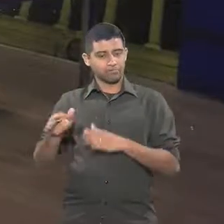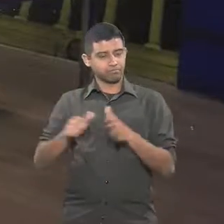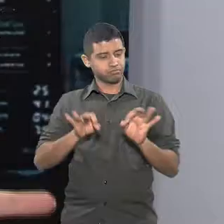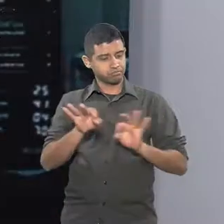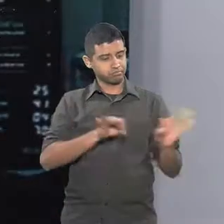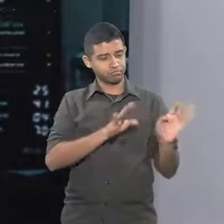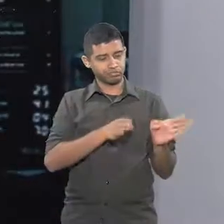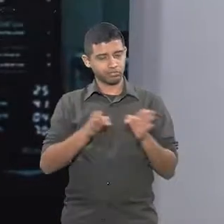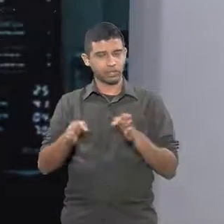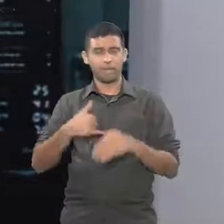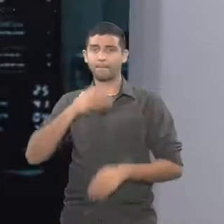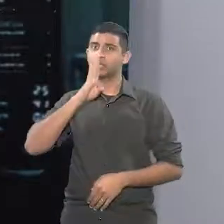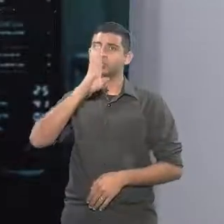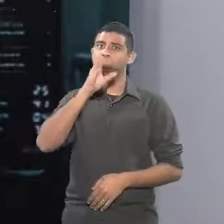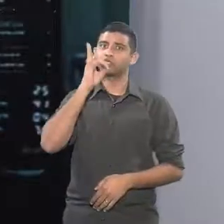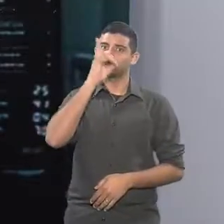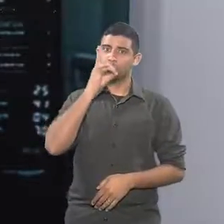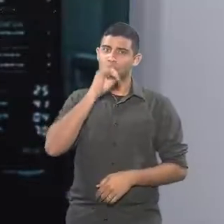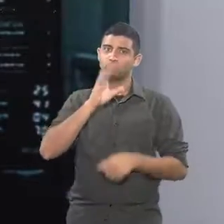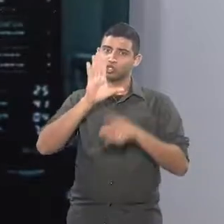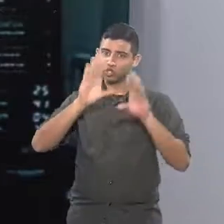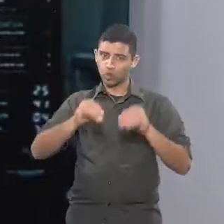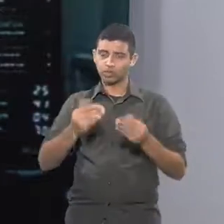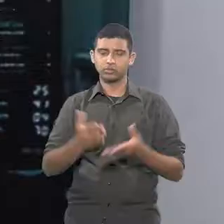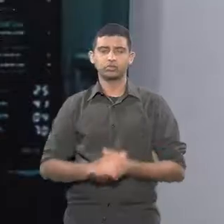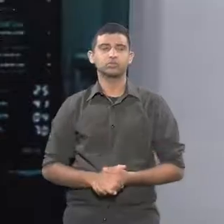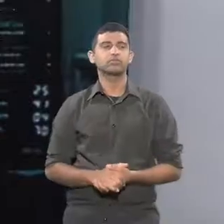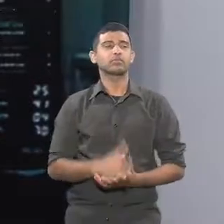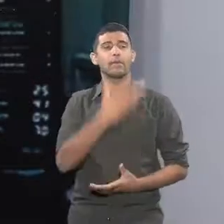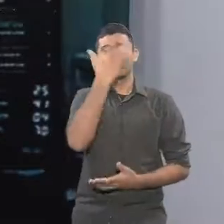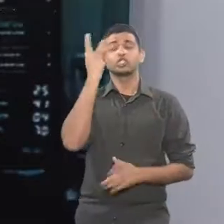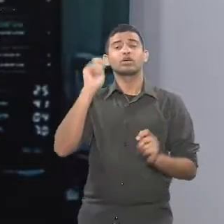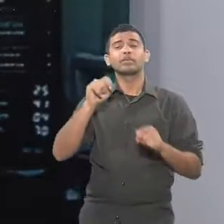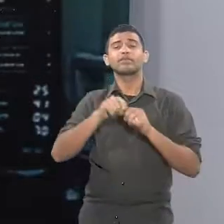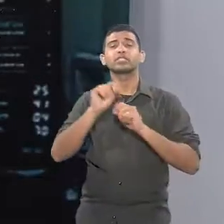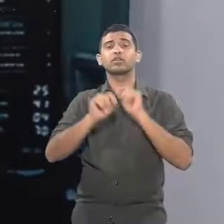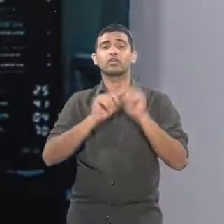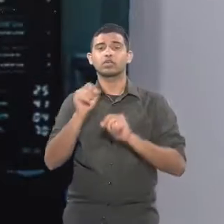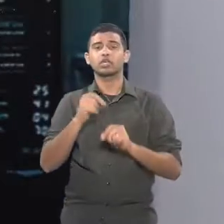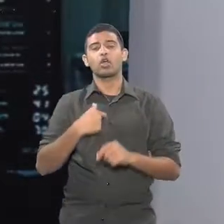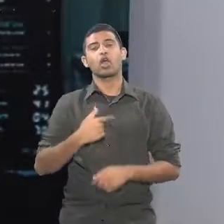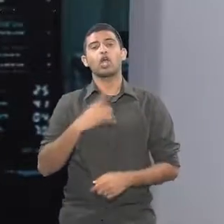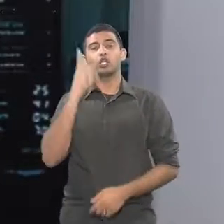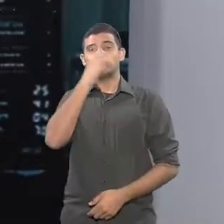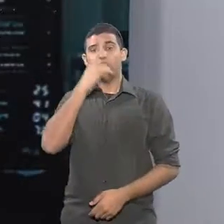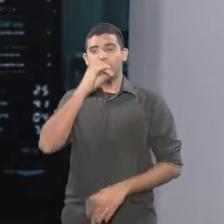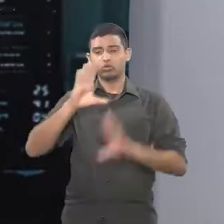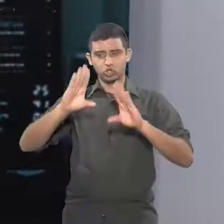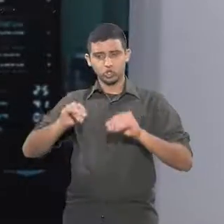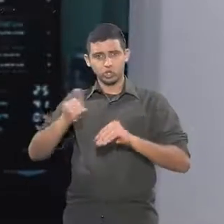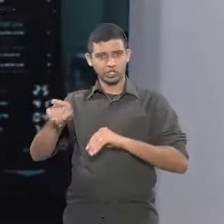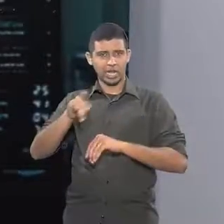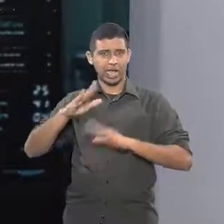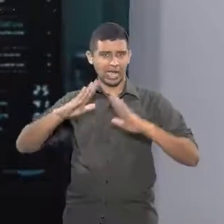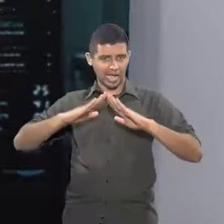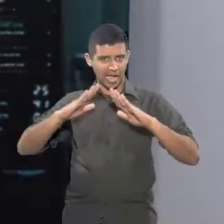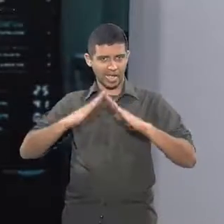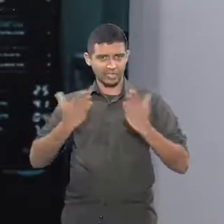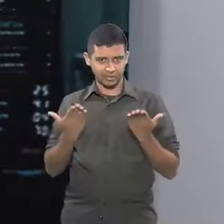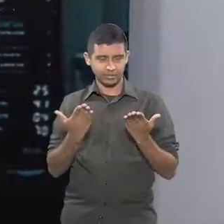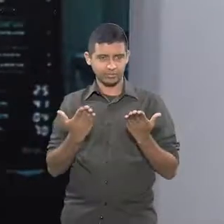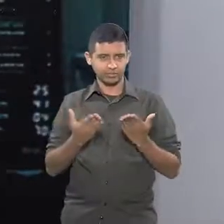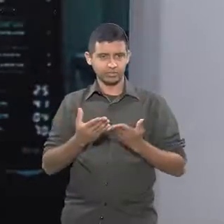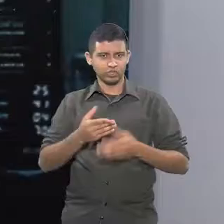organizar. Exatamente. Principalmente domingo à noite. Vamos lá. O que a pessoa pode fazer? Ela vai comer domingo à noite em casa. Domingo à noite não.